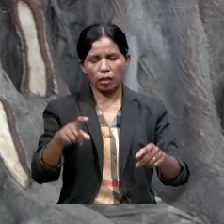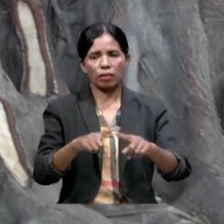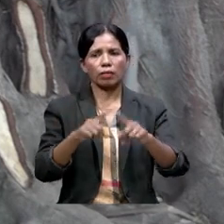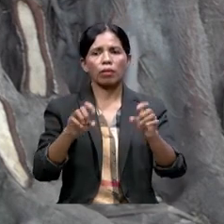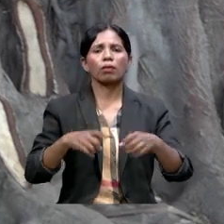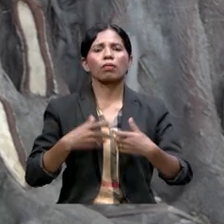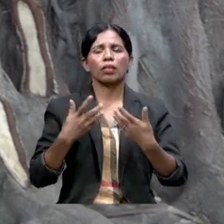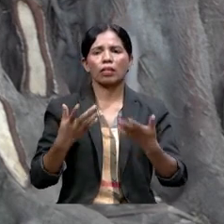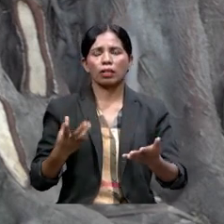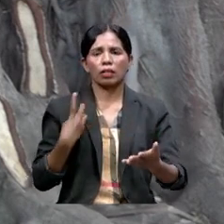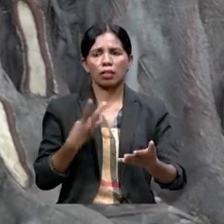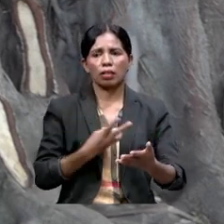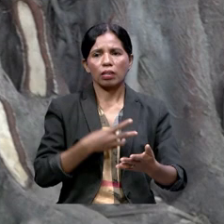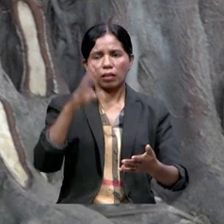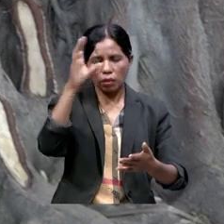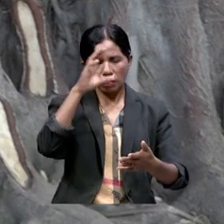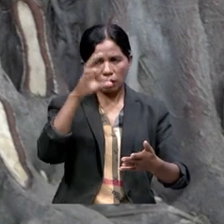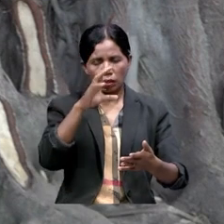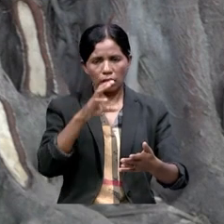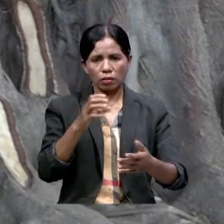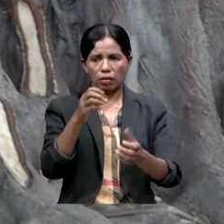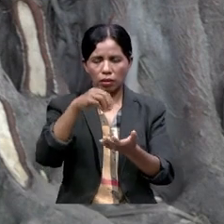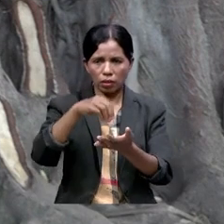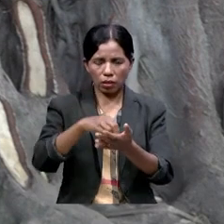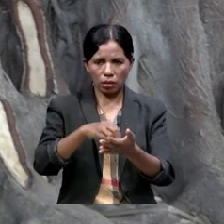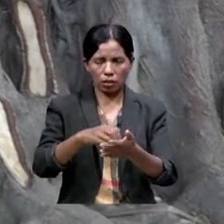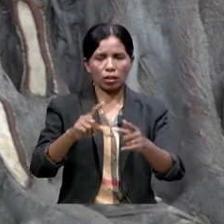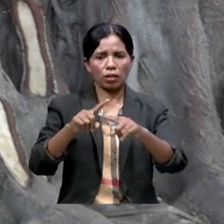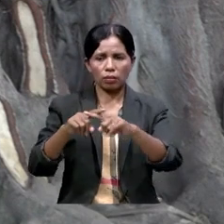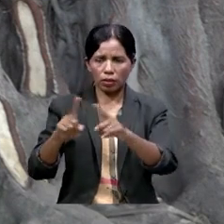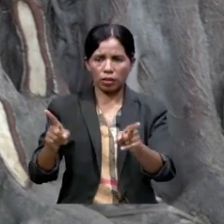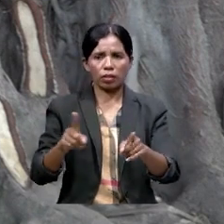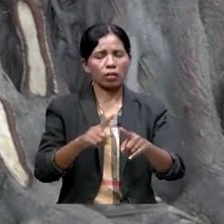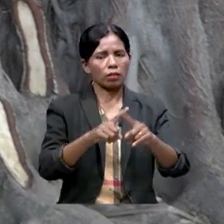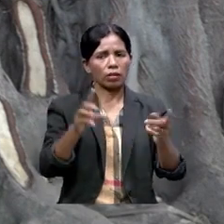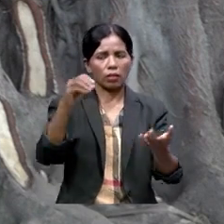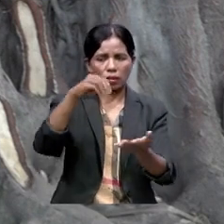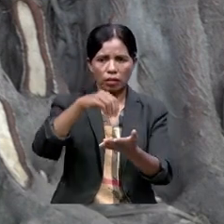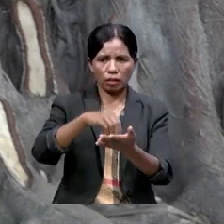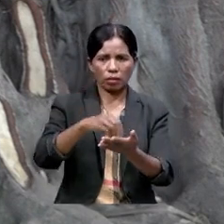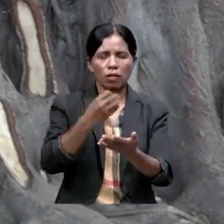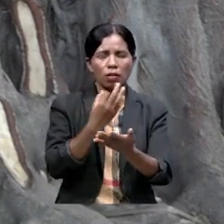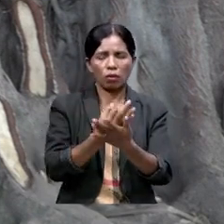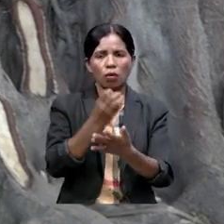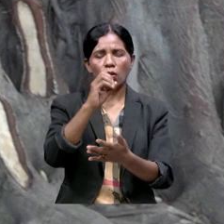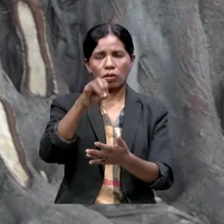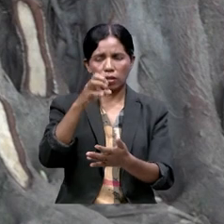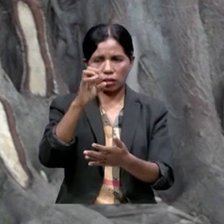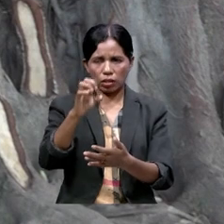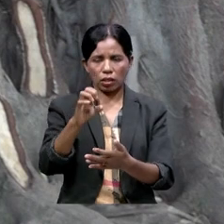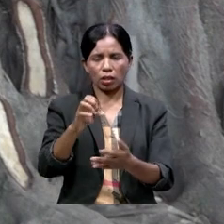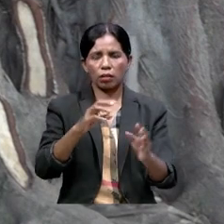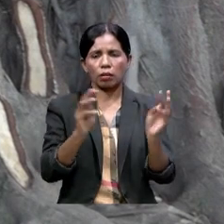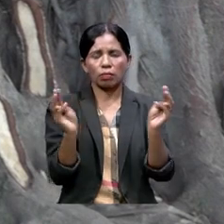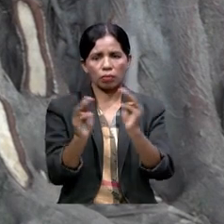sama, ita atubuca, harmoniza, perspectiva diferente, né? Pode canaliza ba orçamento geral do Estado, transforma,